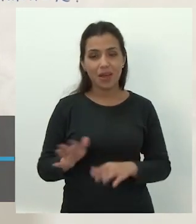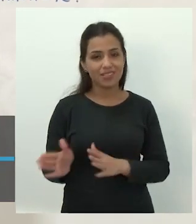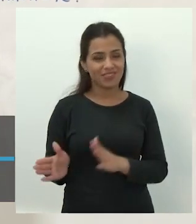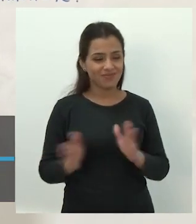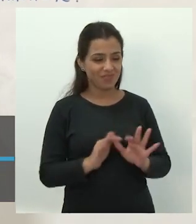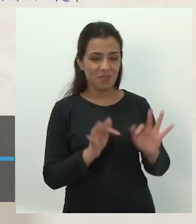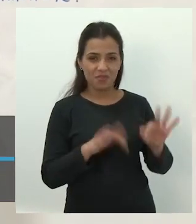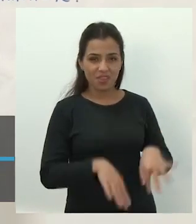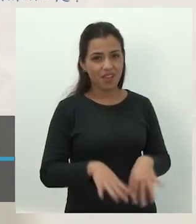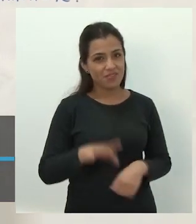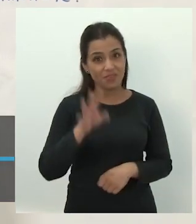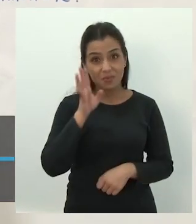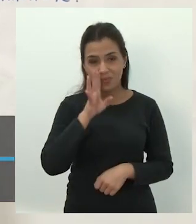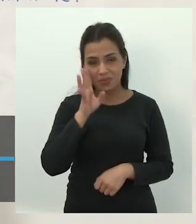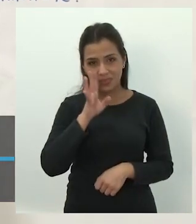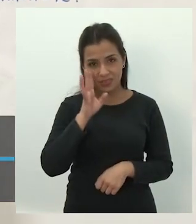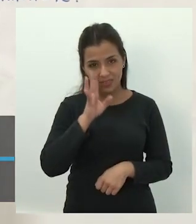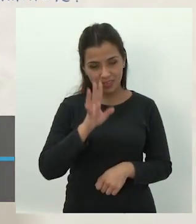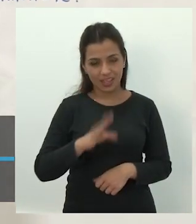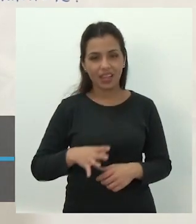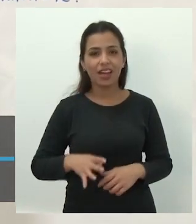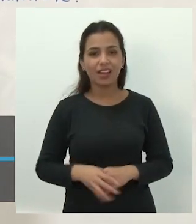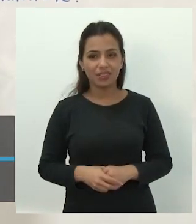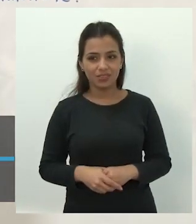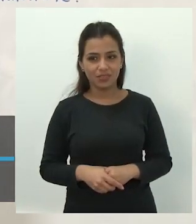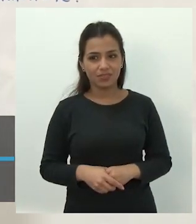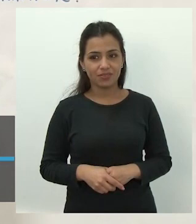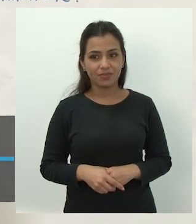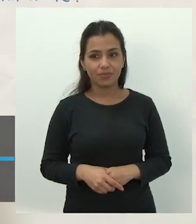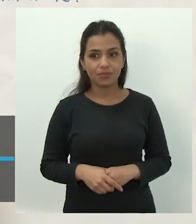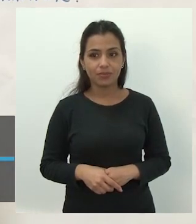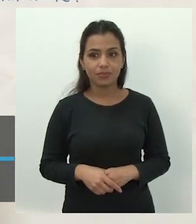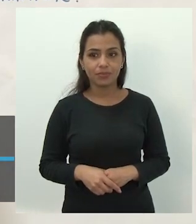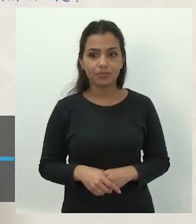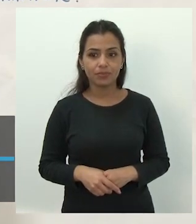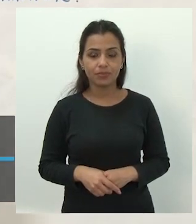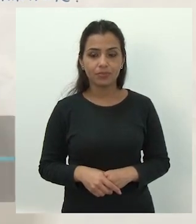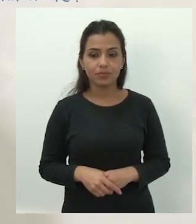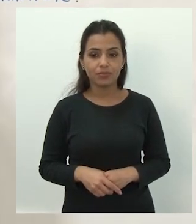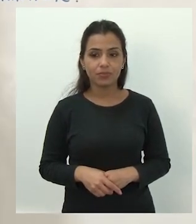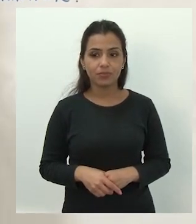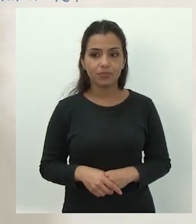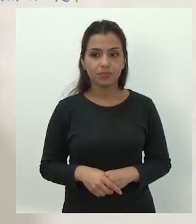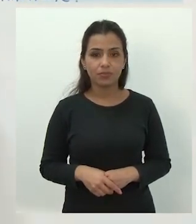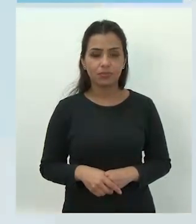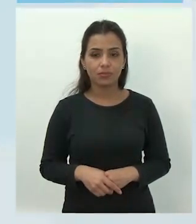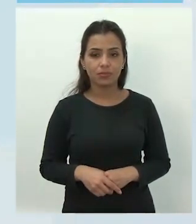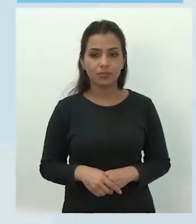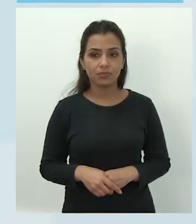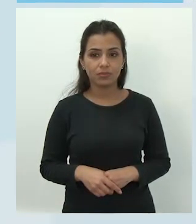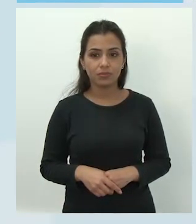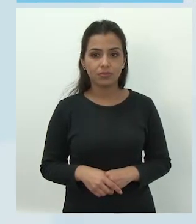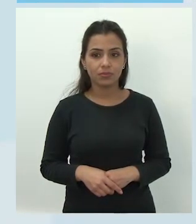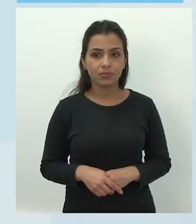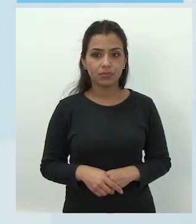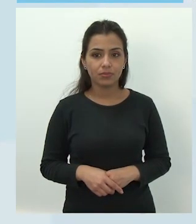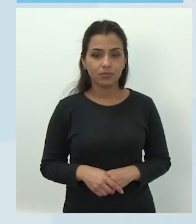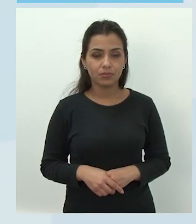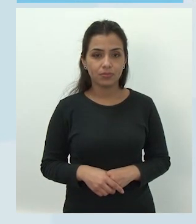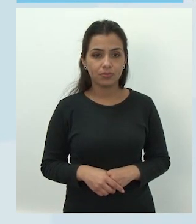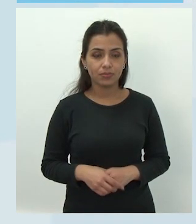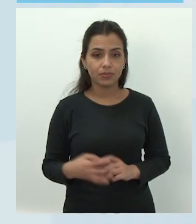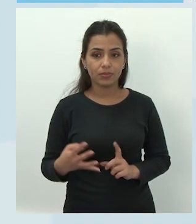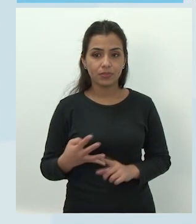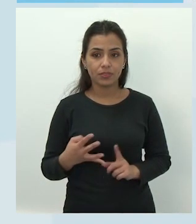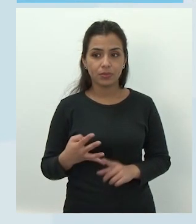trabalho final, gente, o produto disso é bem gratificante, tá bom? Então, a etapa 4 é a gravação e edição, onde vocês vão pesquisar